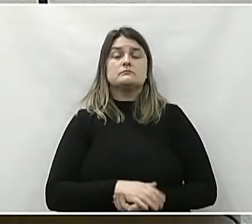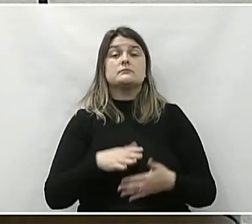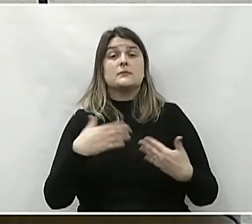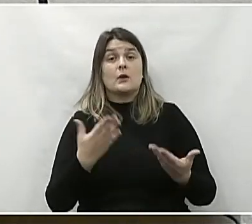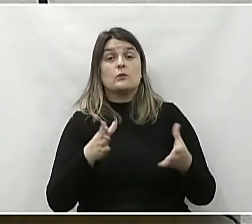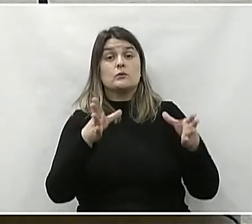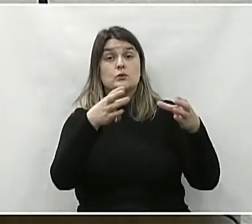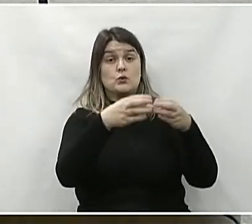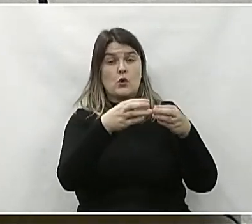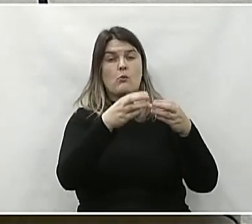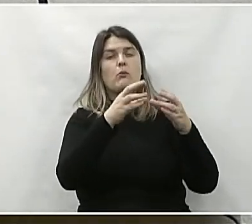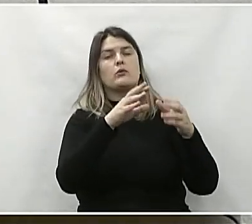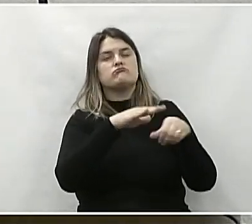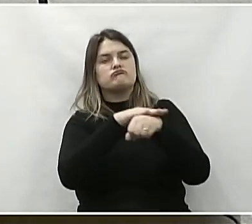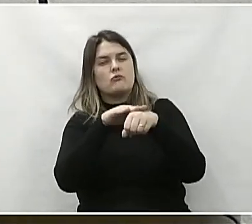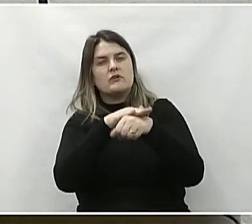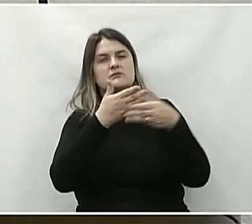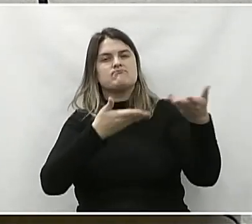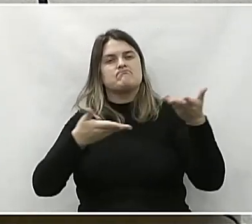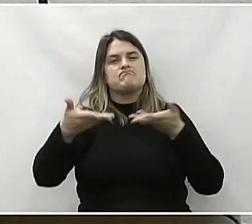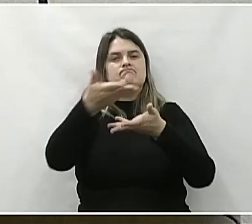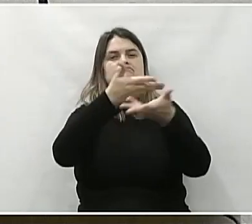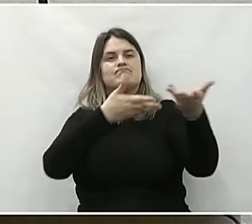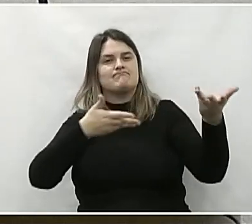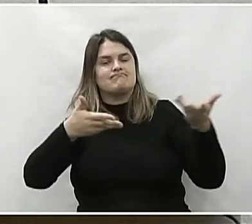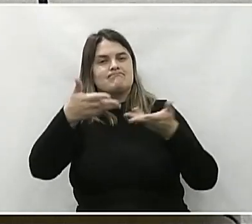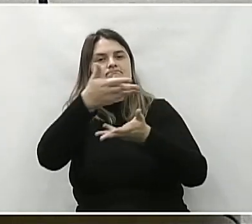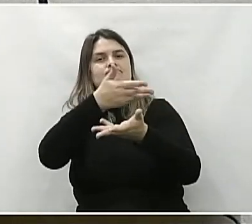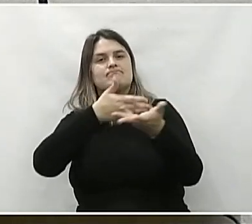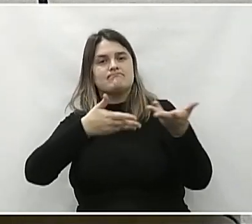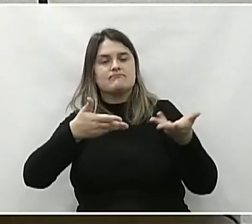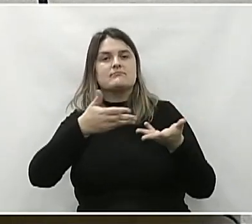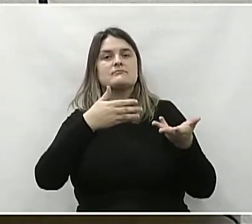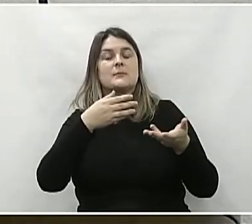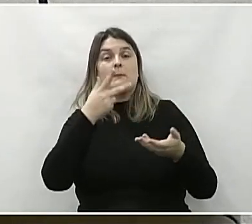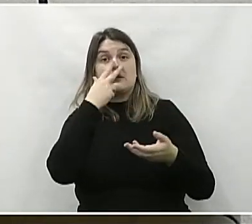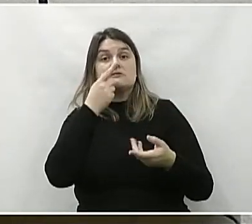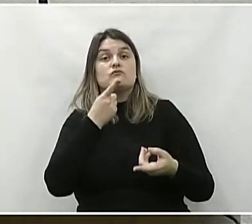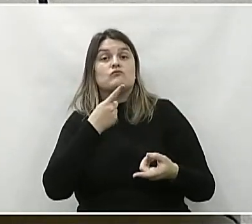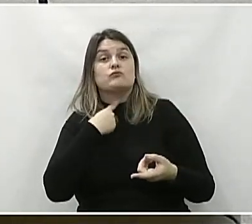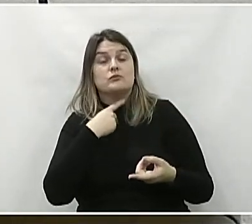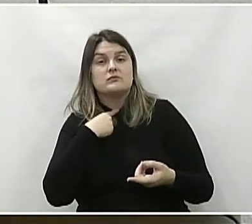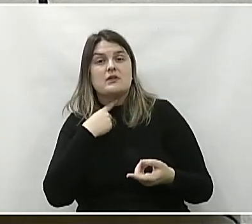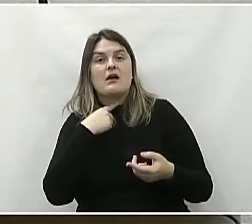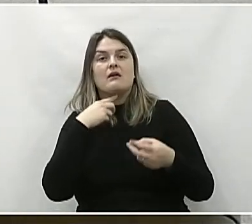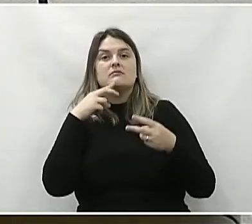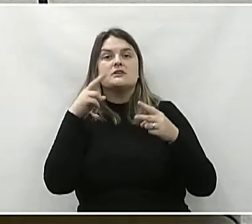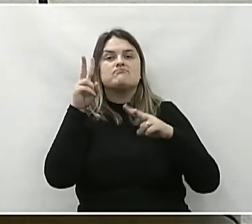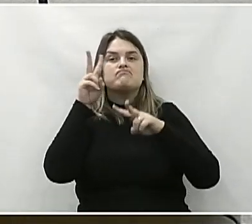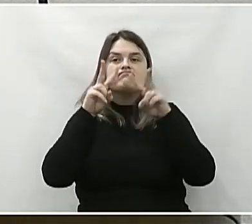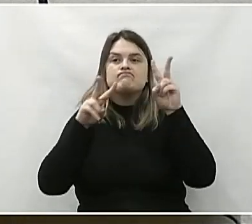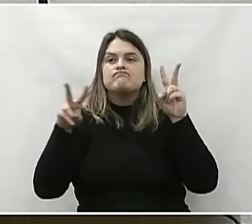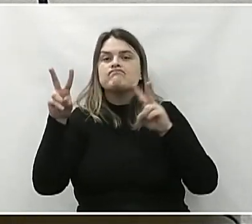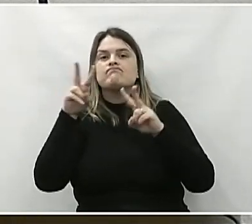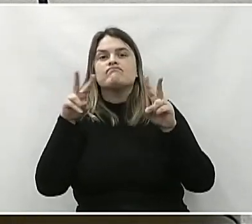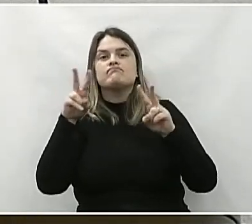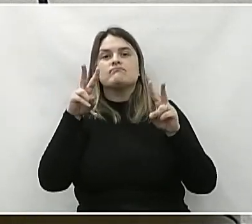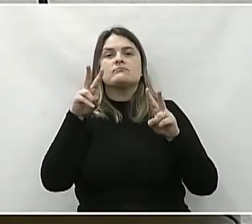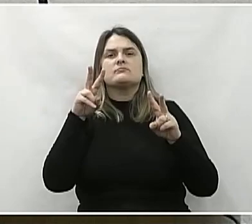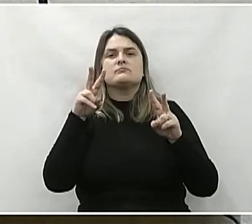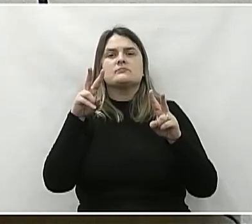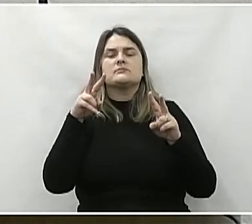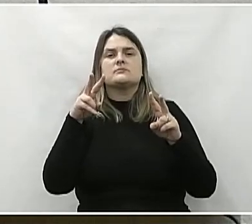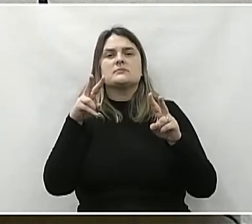grupo de roda de conversa né com essa vontade de olhar de distar uma